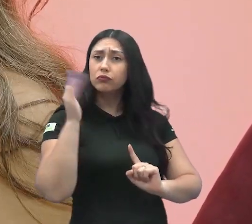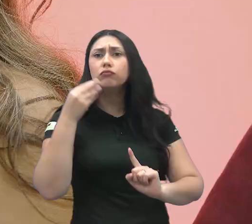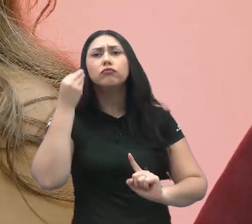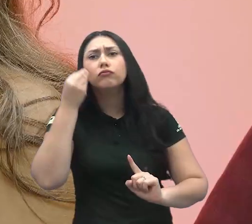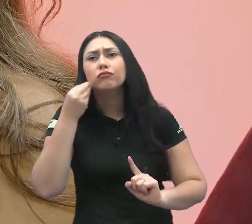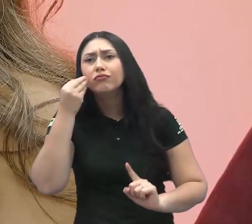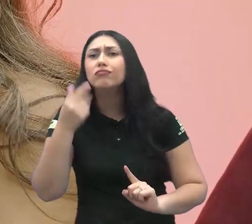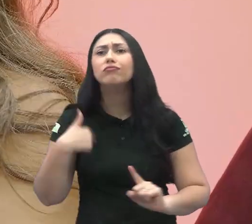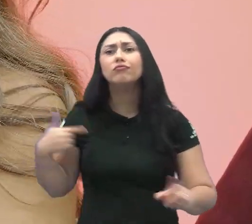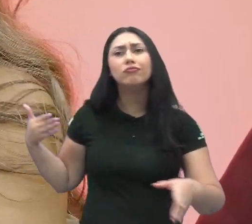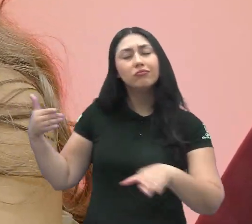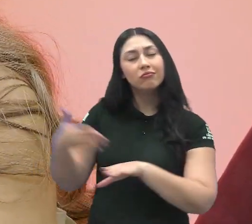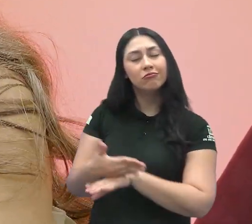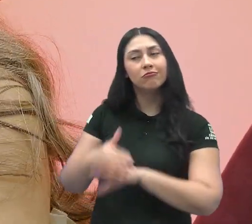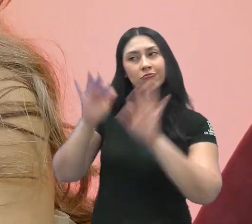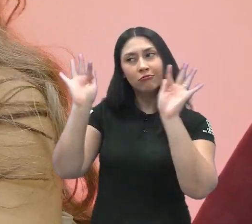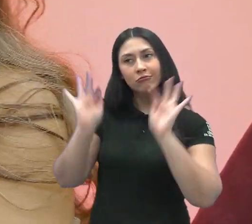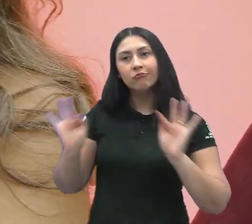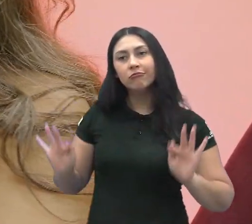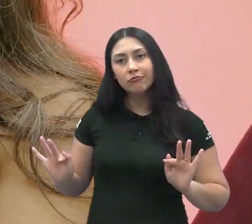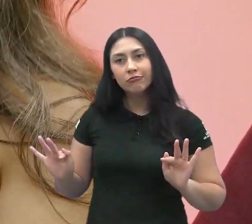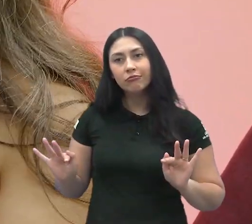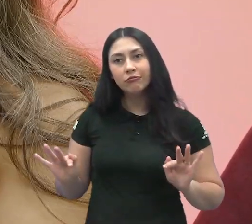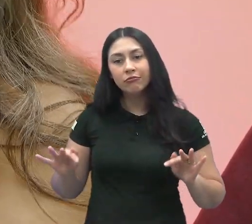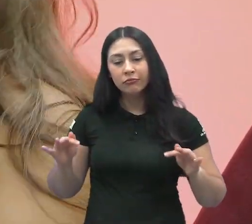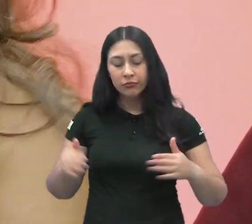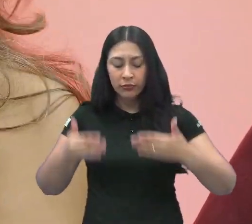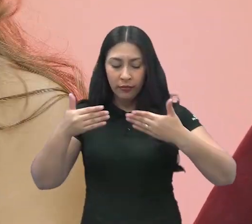muito feliz. Então, nasceu de novo aí. A